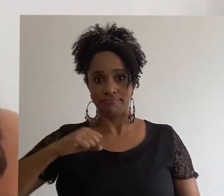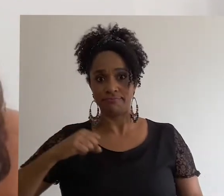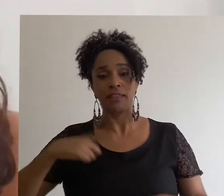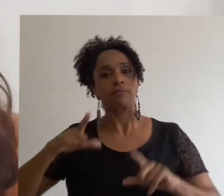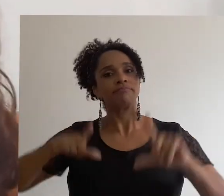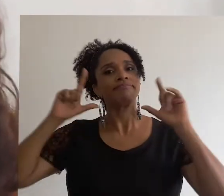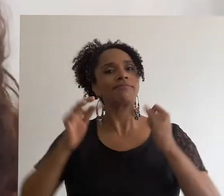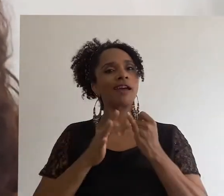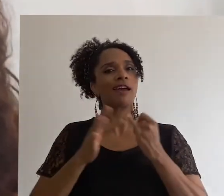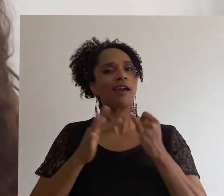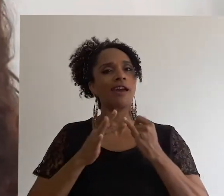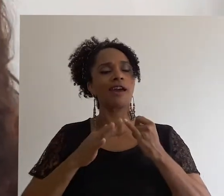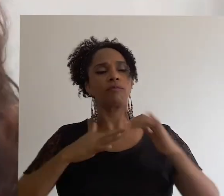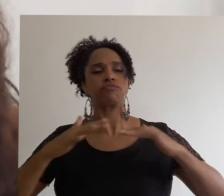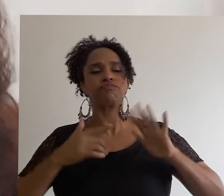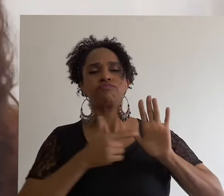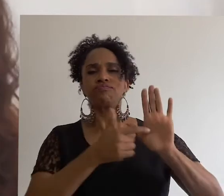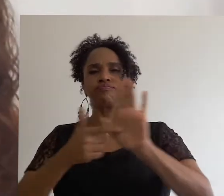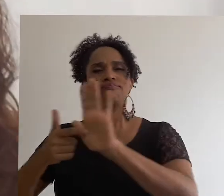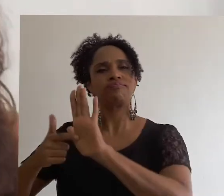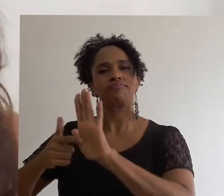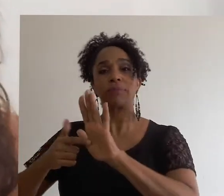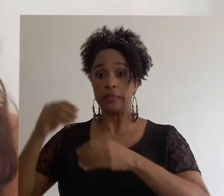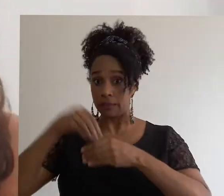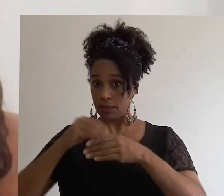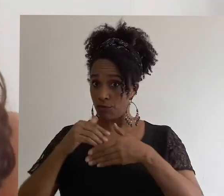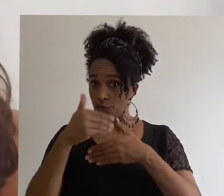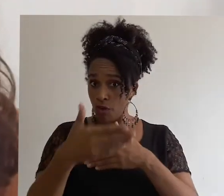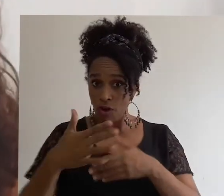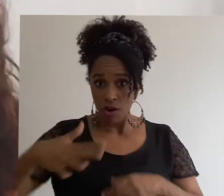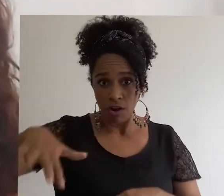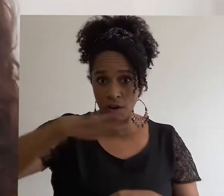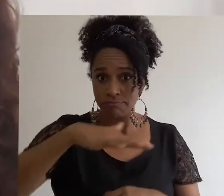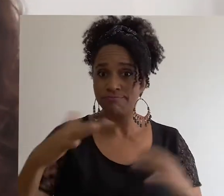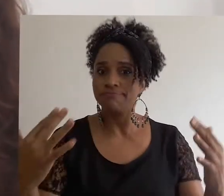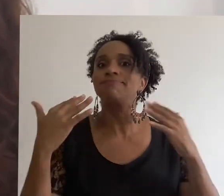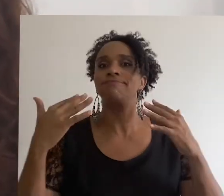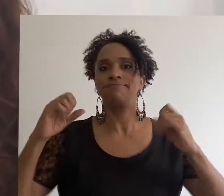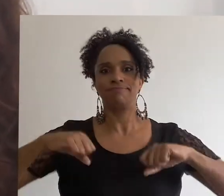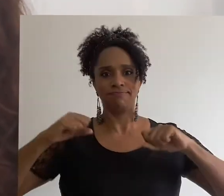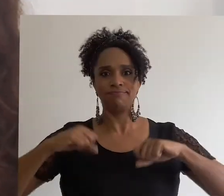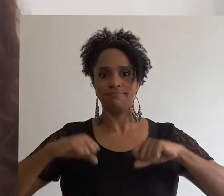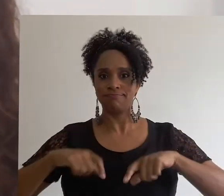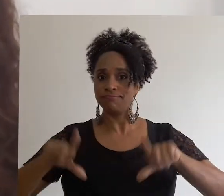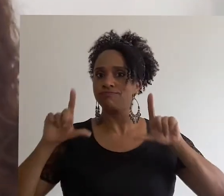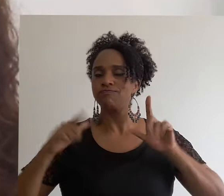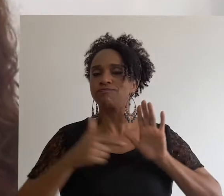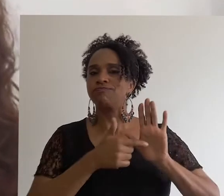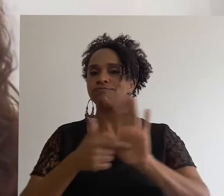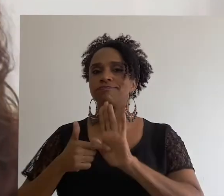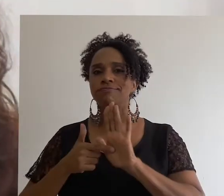da instituição perante os nossos públicos, né, os públicos internos e externos. Essa nova